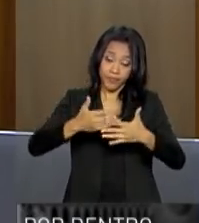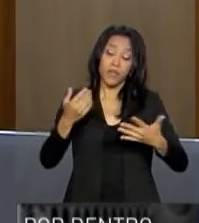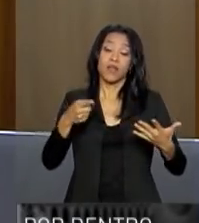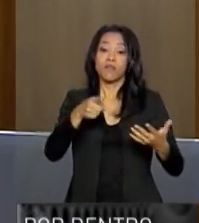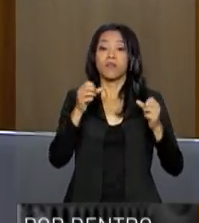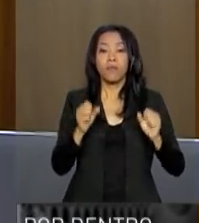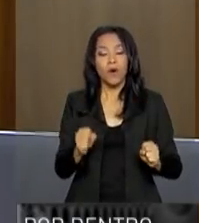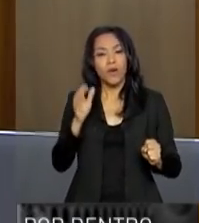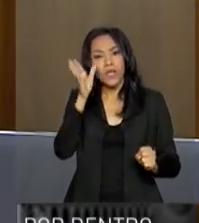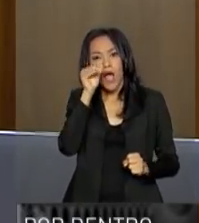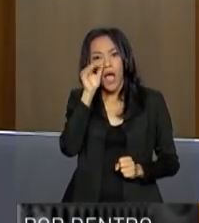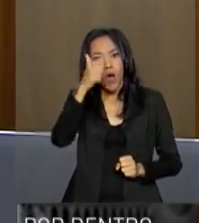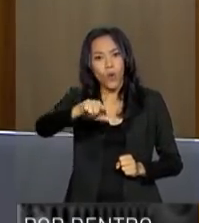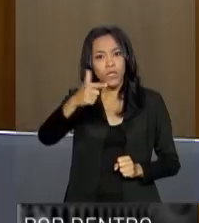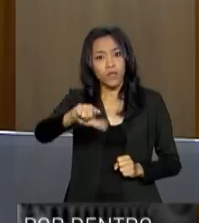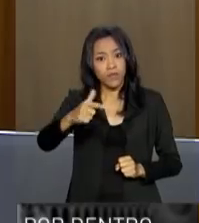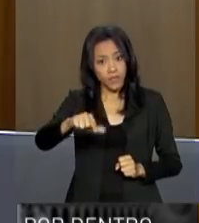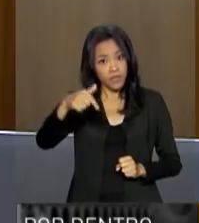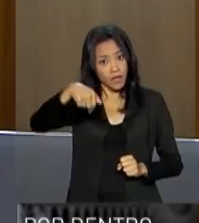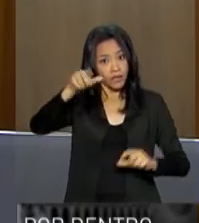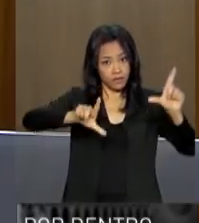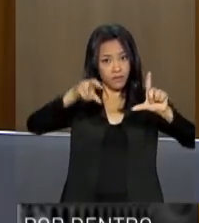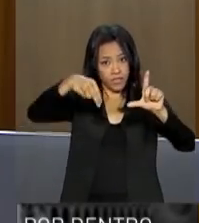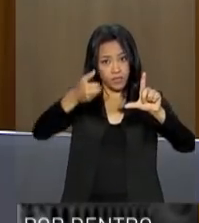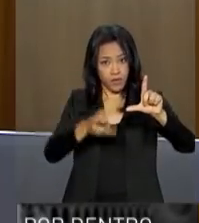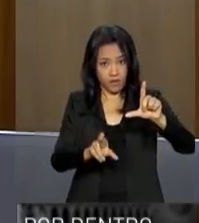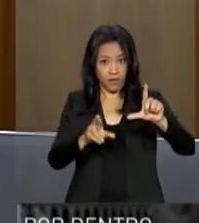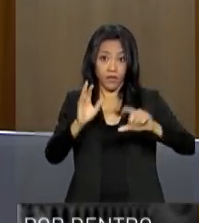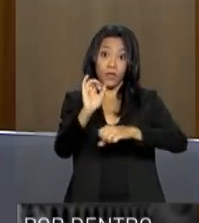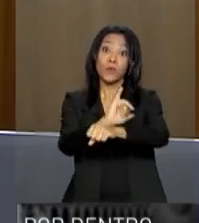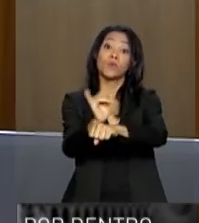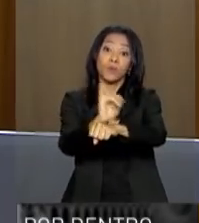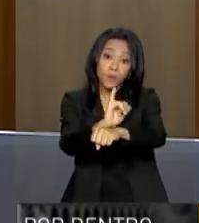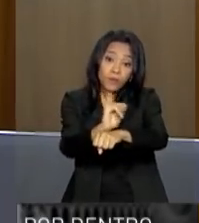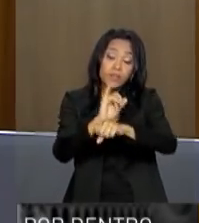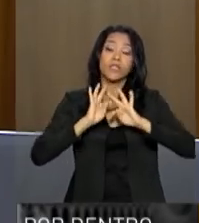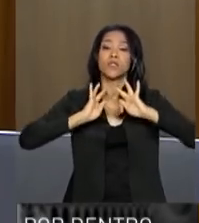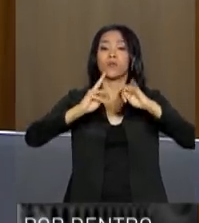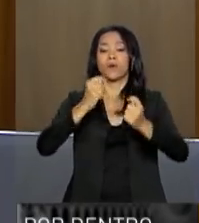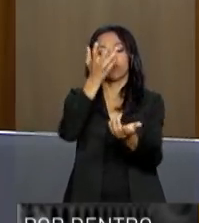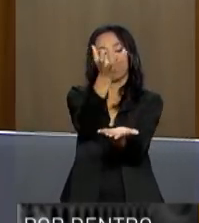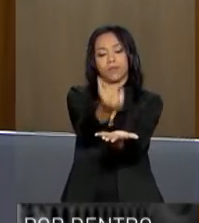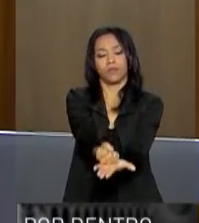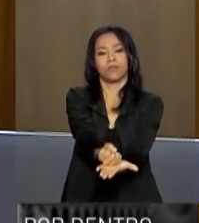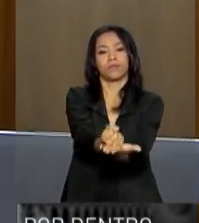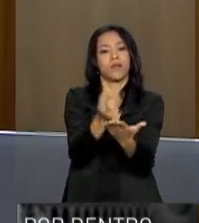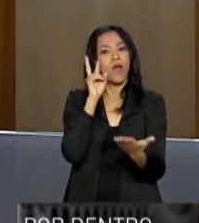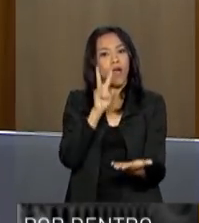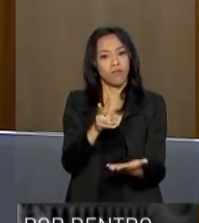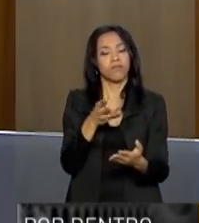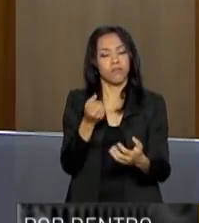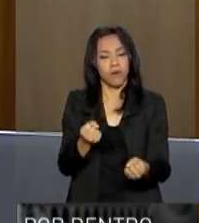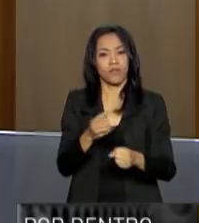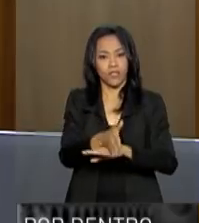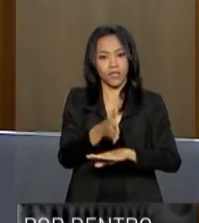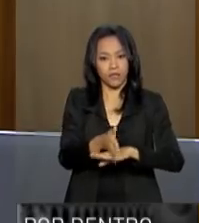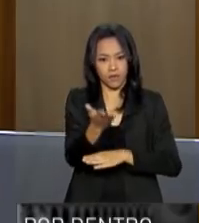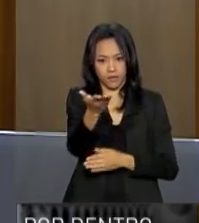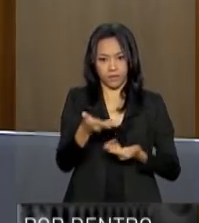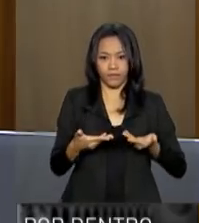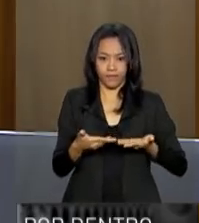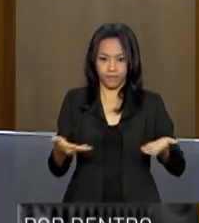rever o programa no canal da tv nbr no youtube e o áudio completo está disponível no site www.renault.tv